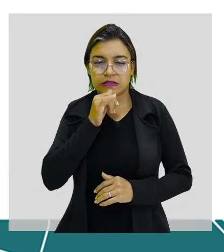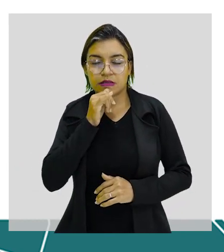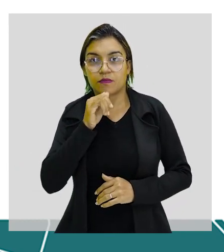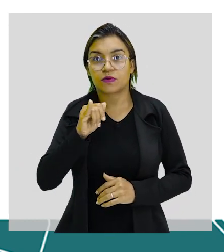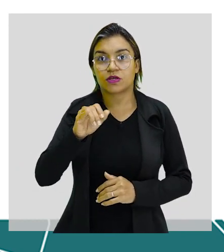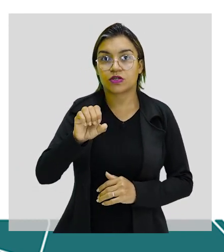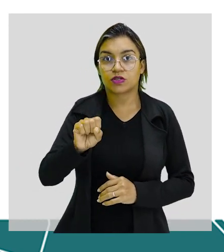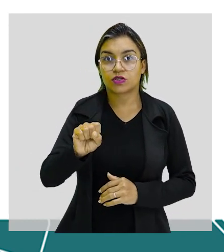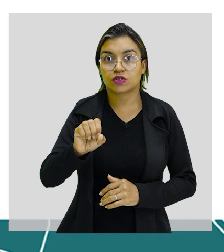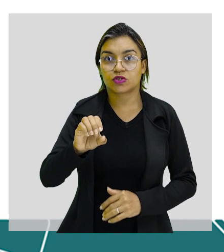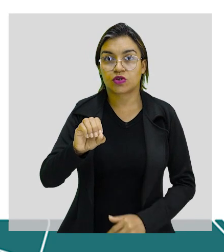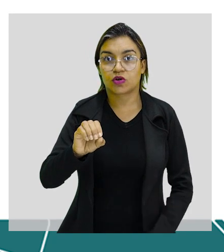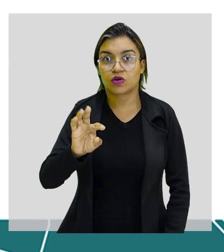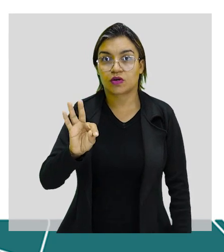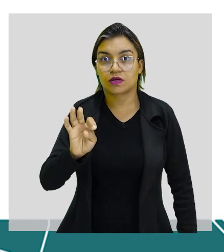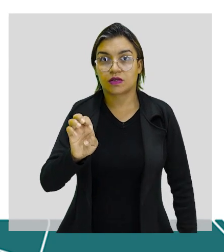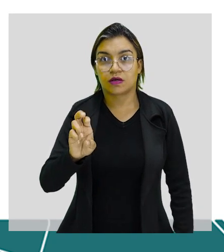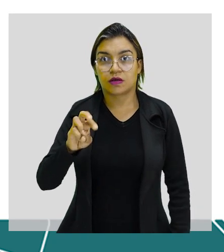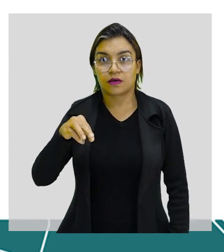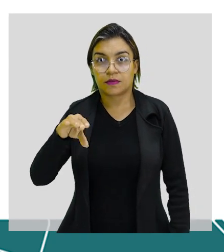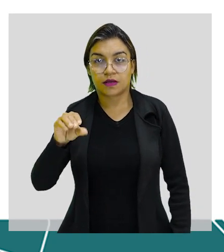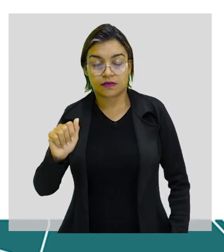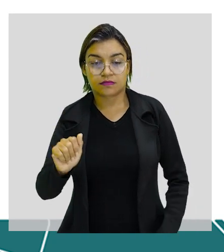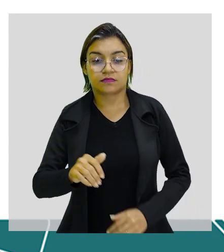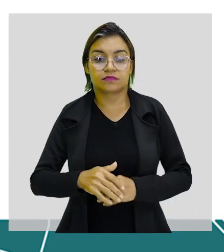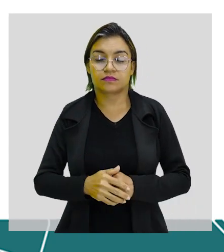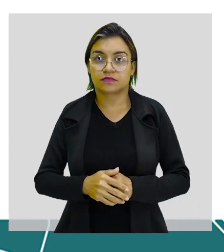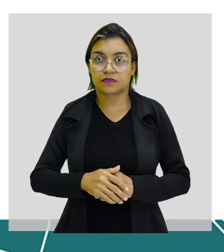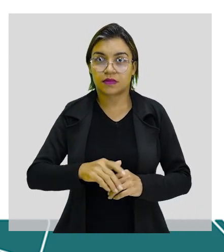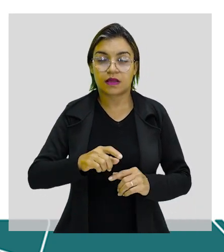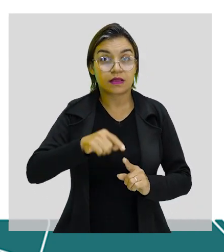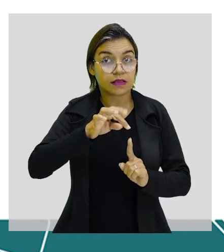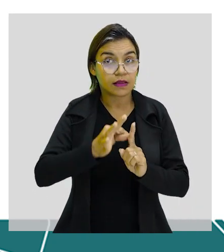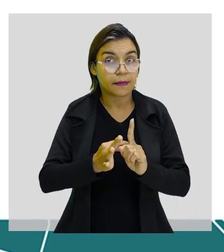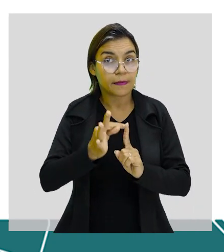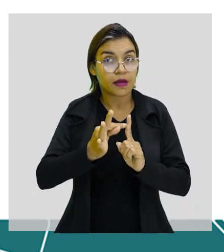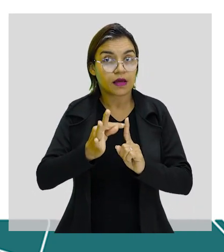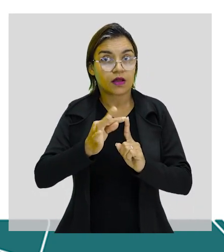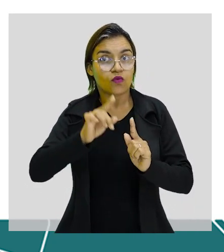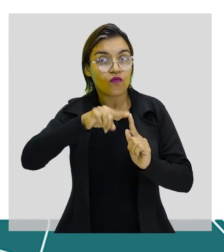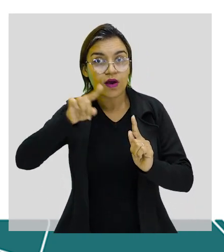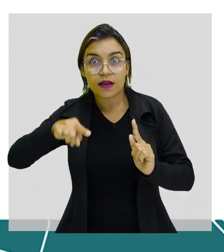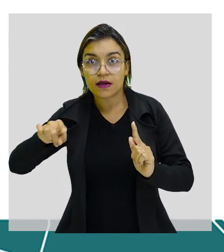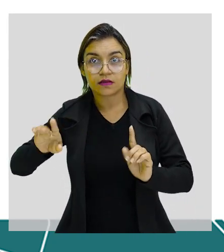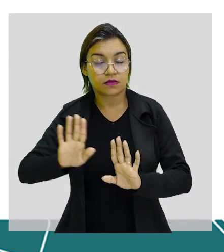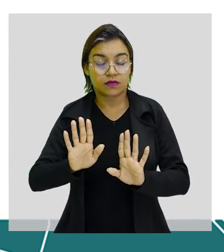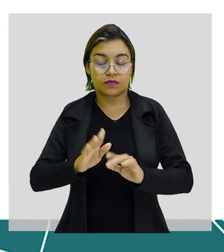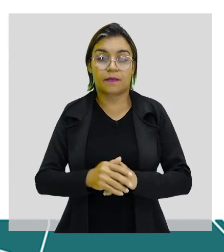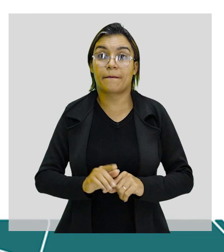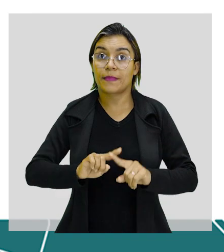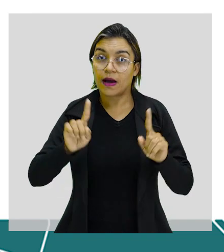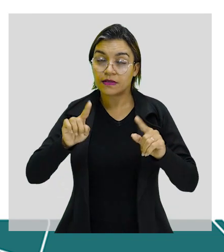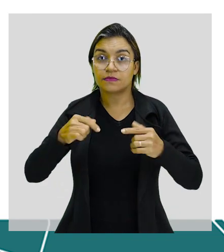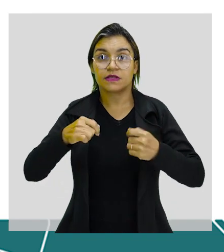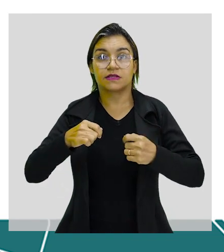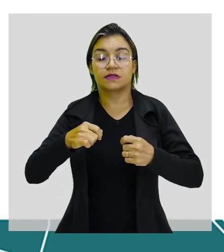certo? A temperatura não está variando. Certo? Mas nós temos que ver se existem